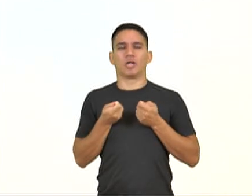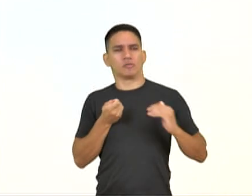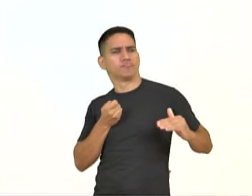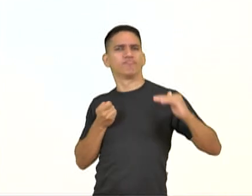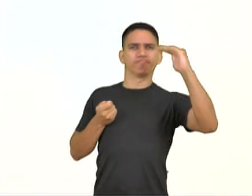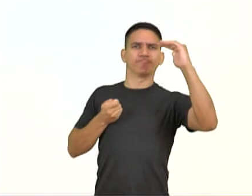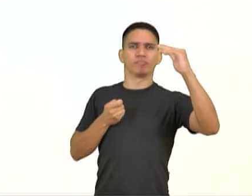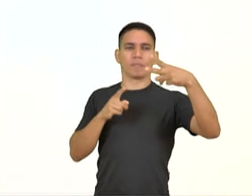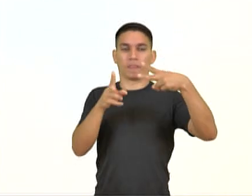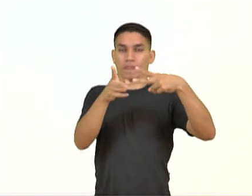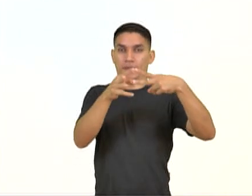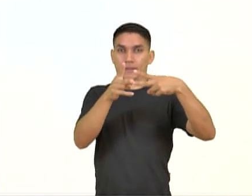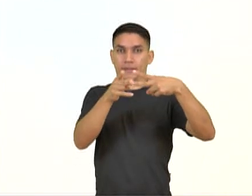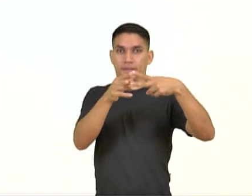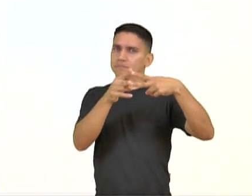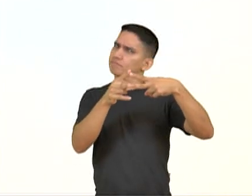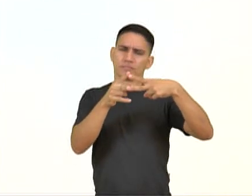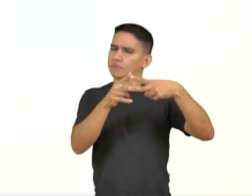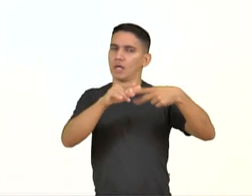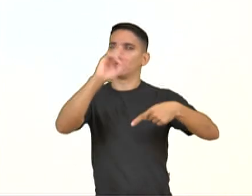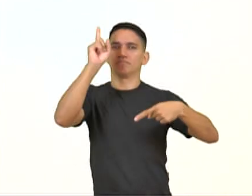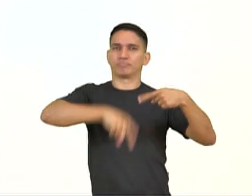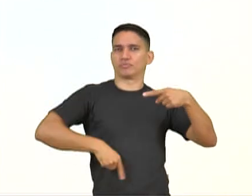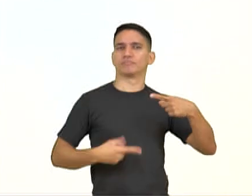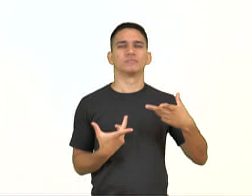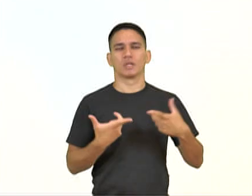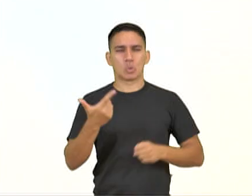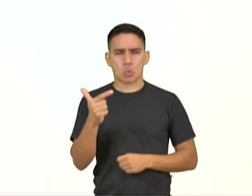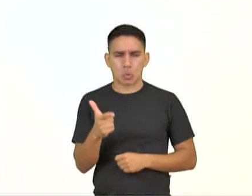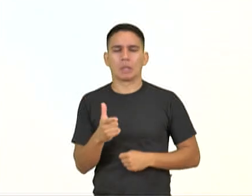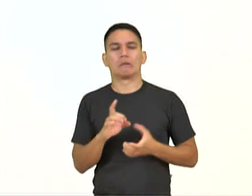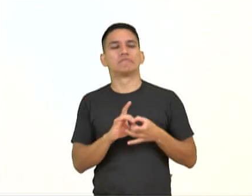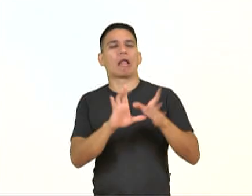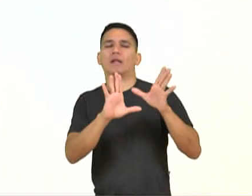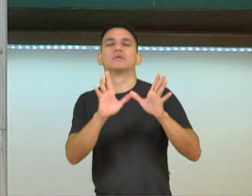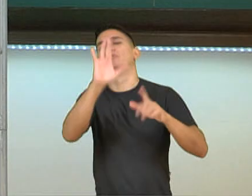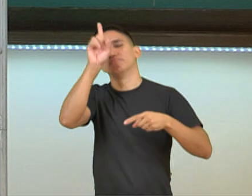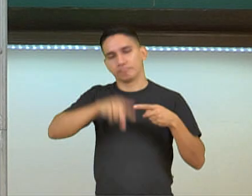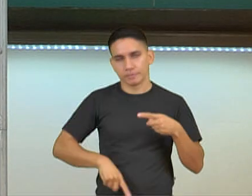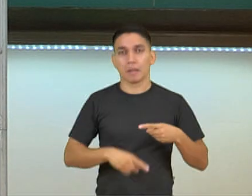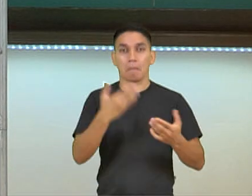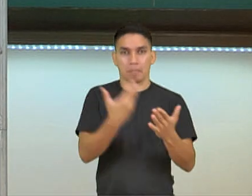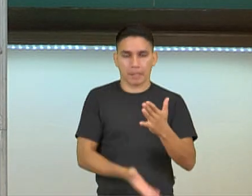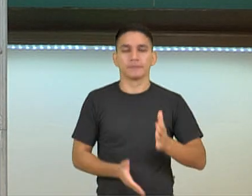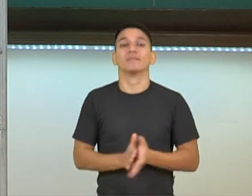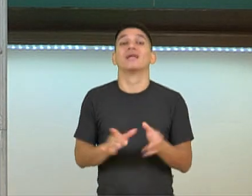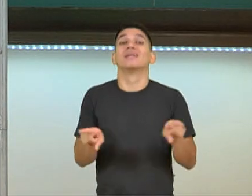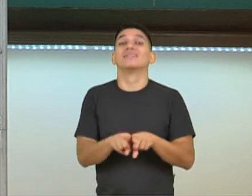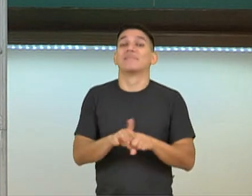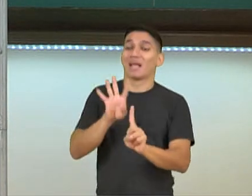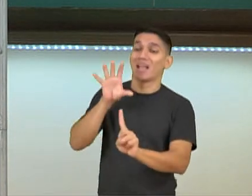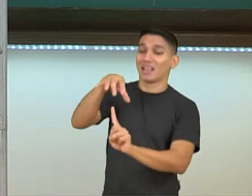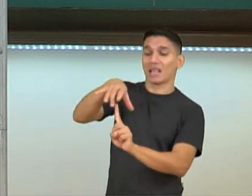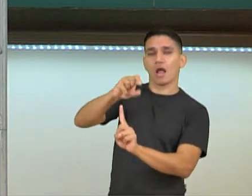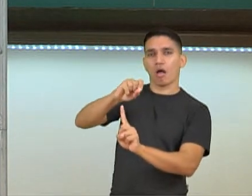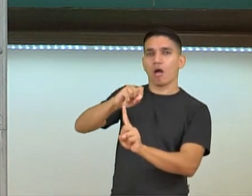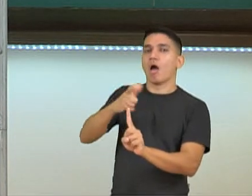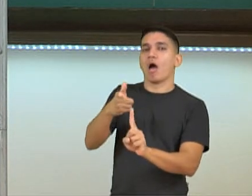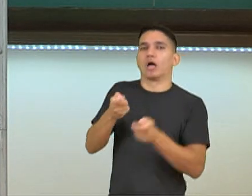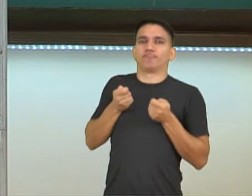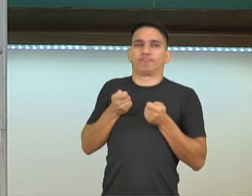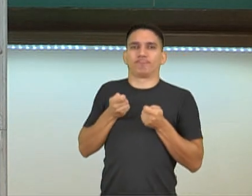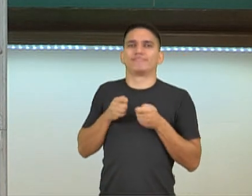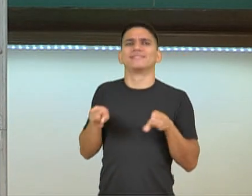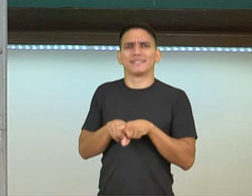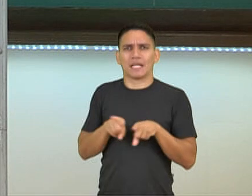nobreza do primeiro e do segundo estado, bem como ocorreu o limite aos poderes do rei. O rei ele deveria